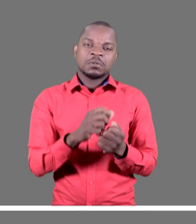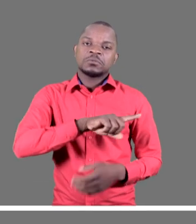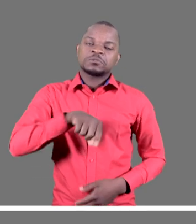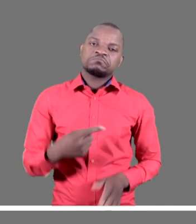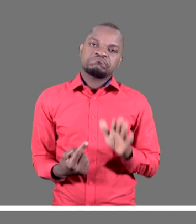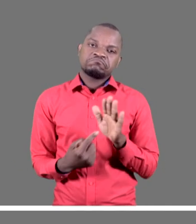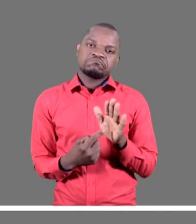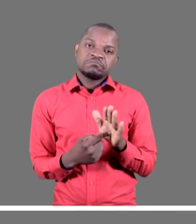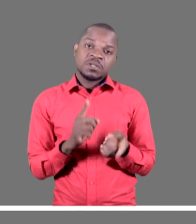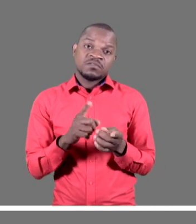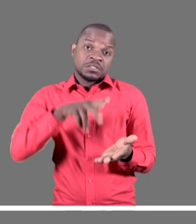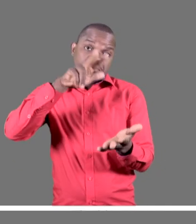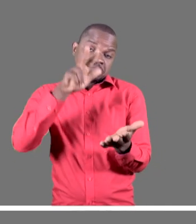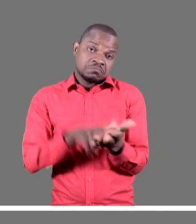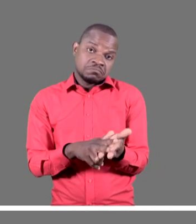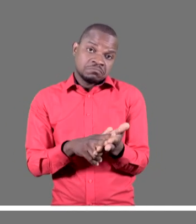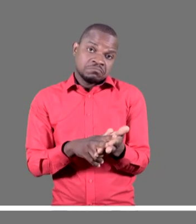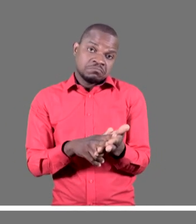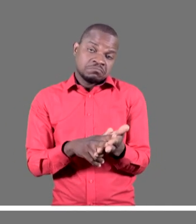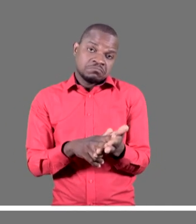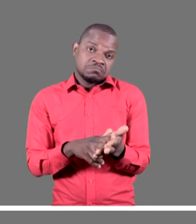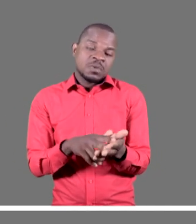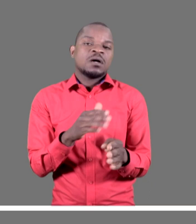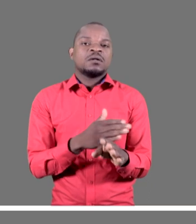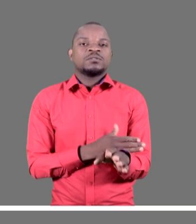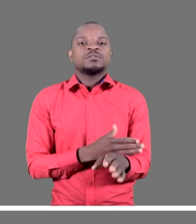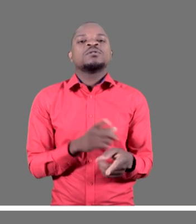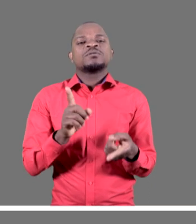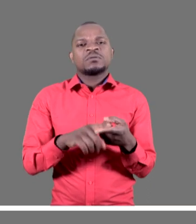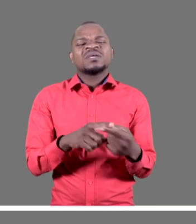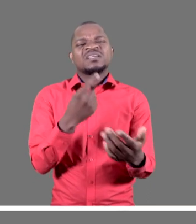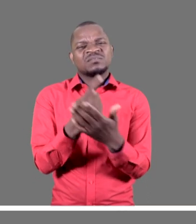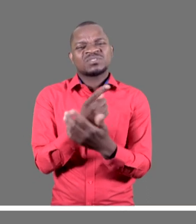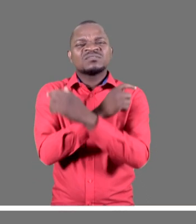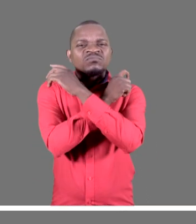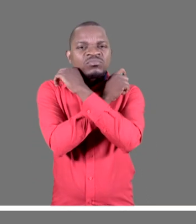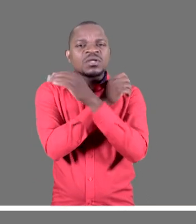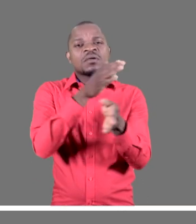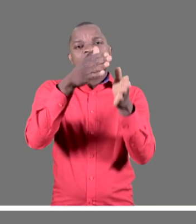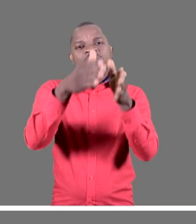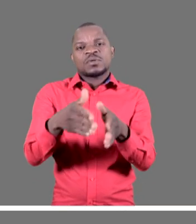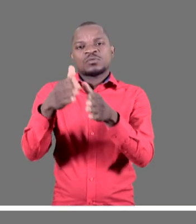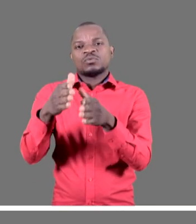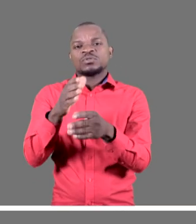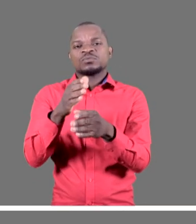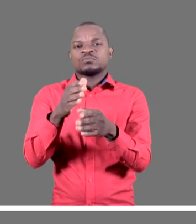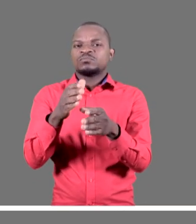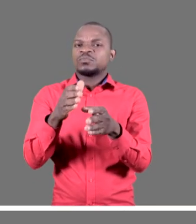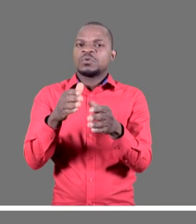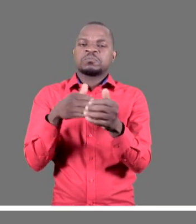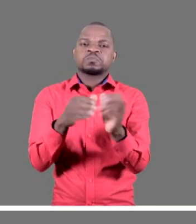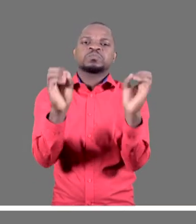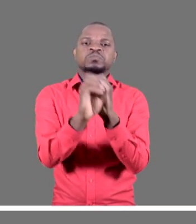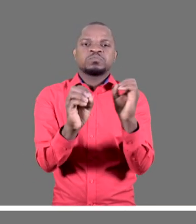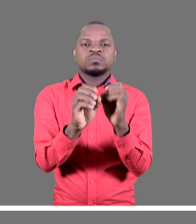seja aprovada em pouco tempo, entre em vigor e que haja punição das pessoas que não cumprirem com essas leis e que mudem a